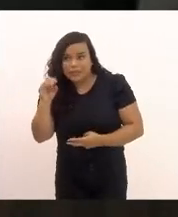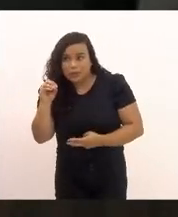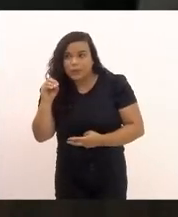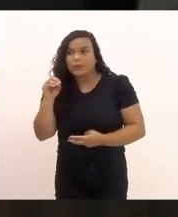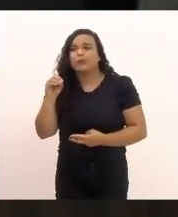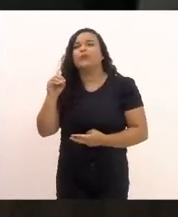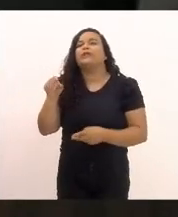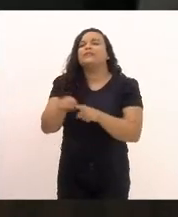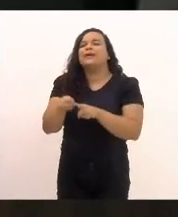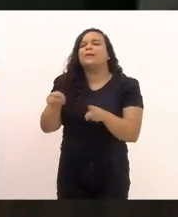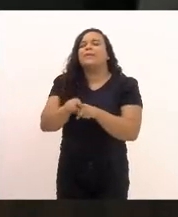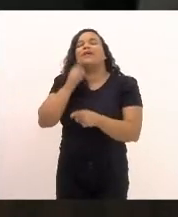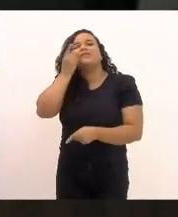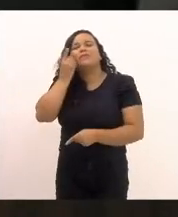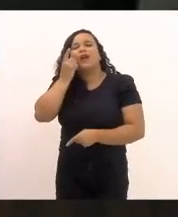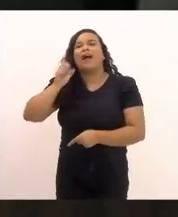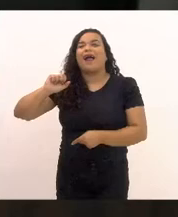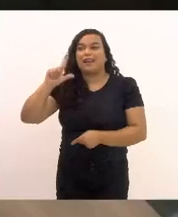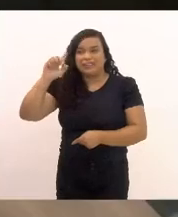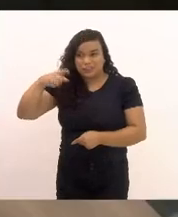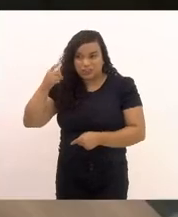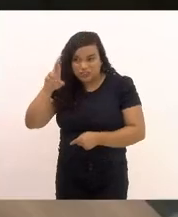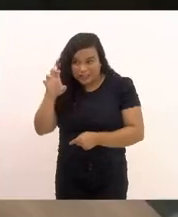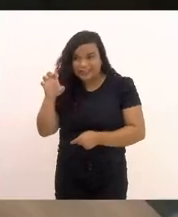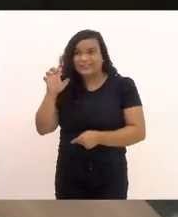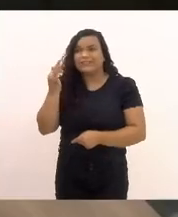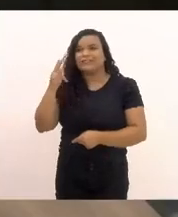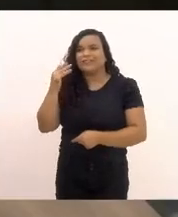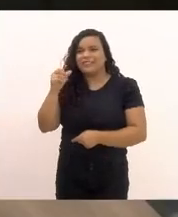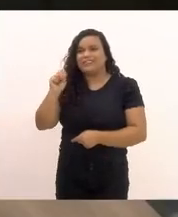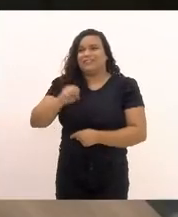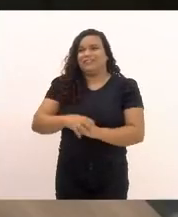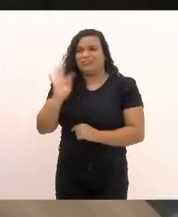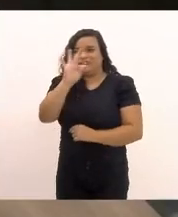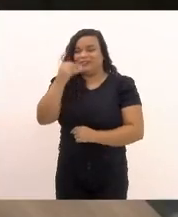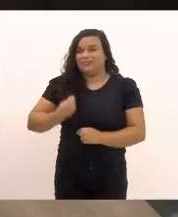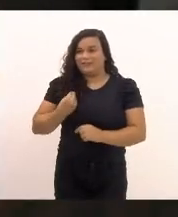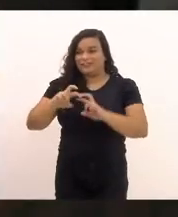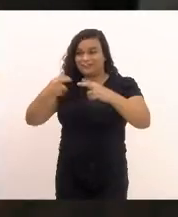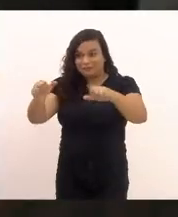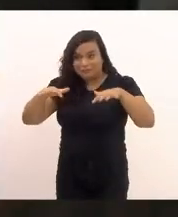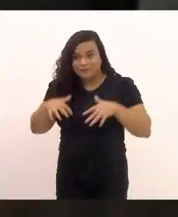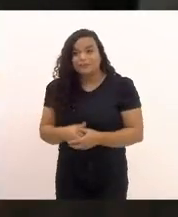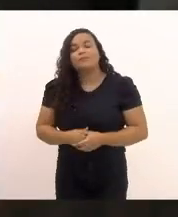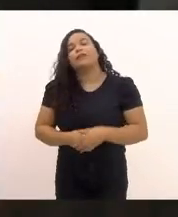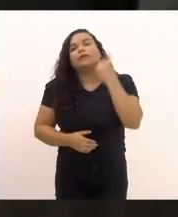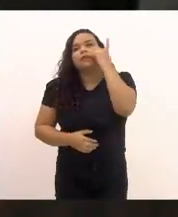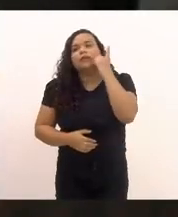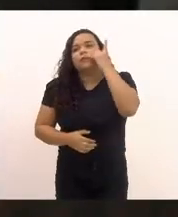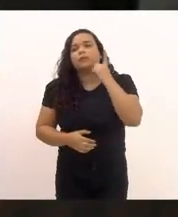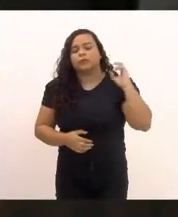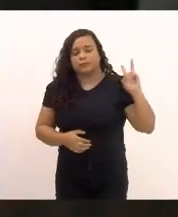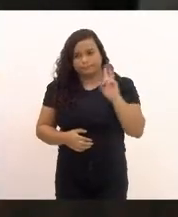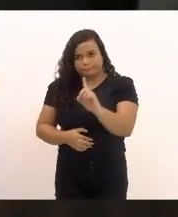Freitas, todos em plenário, presentes. Deputado Sérgio Fernandes.